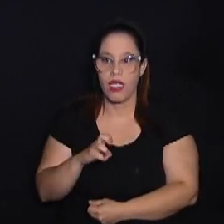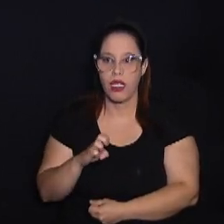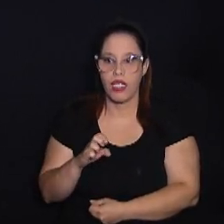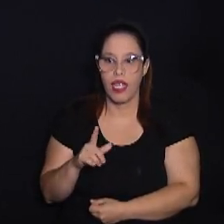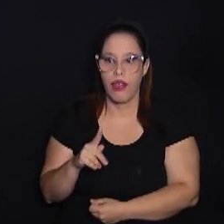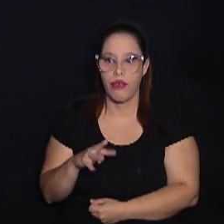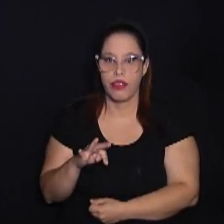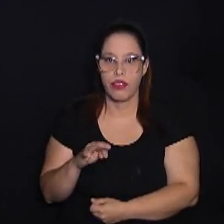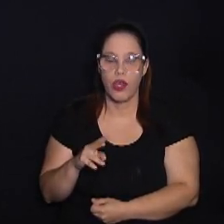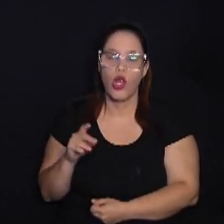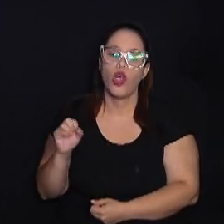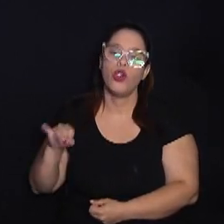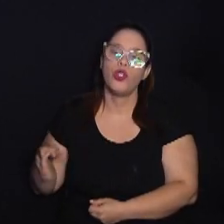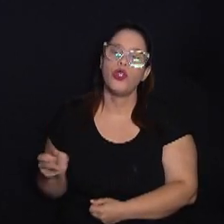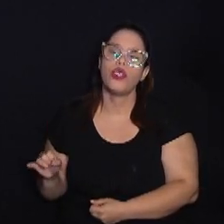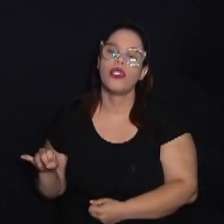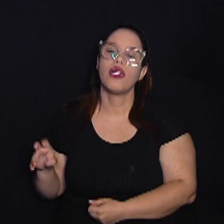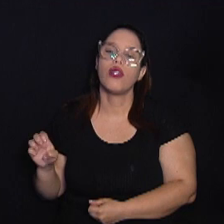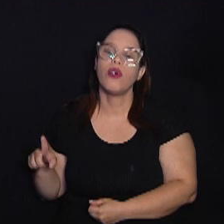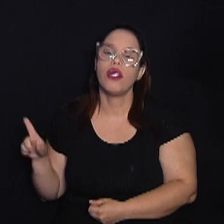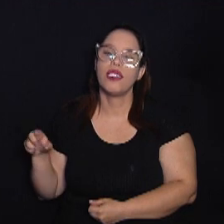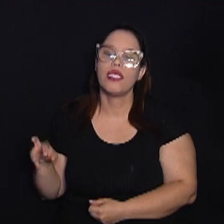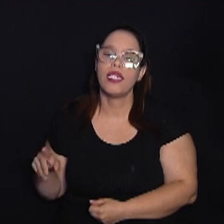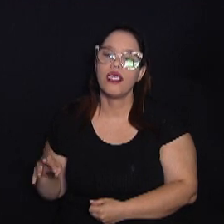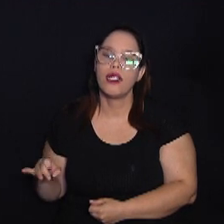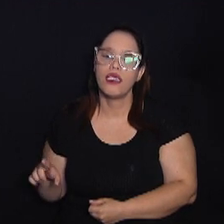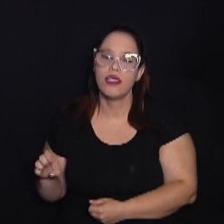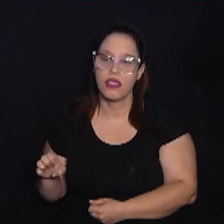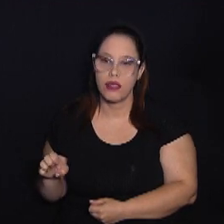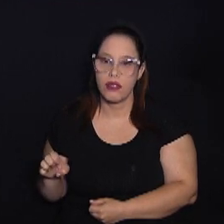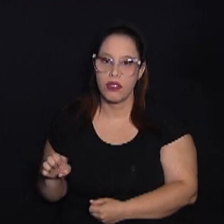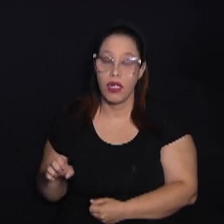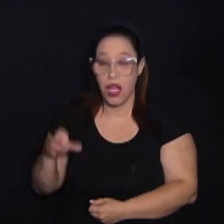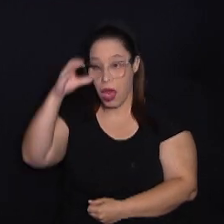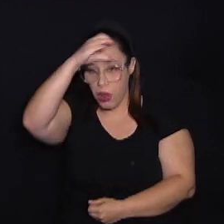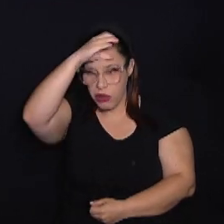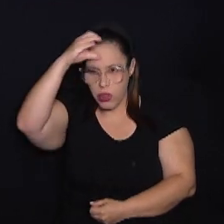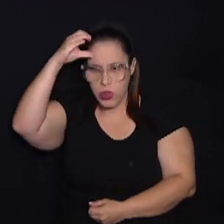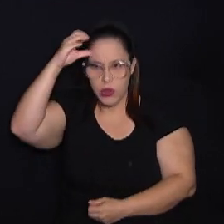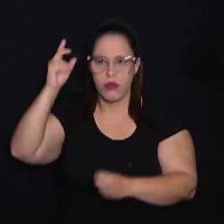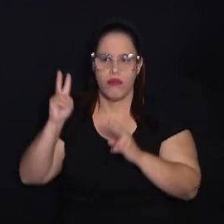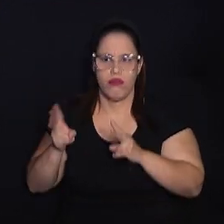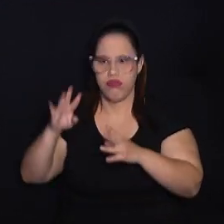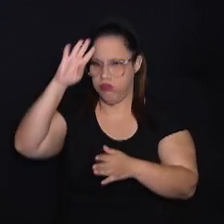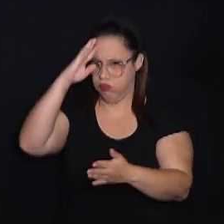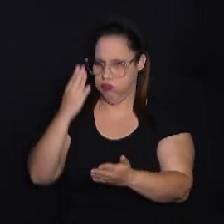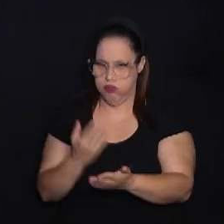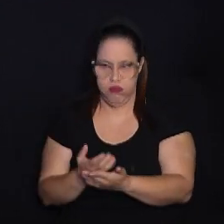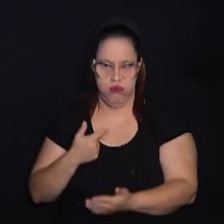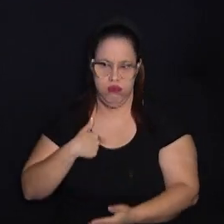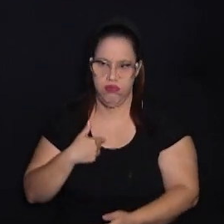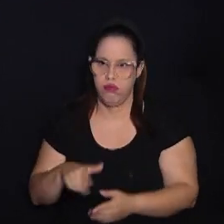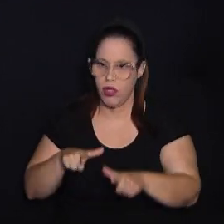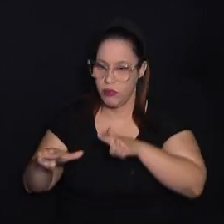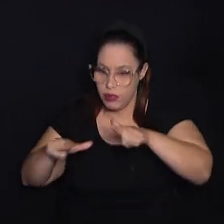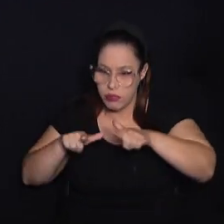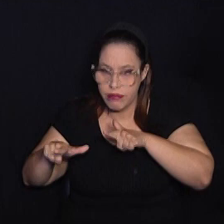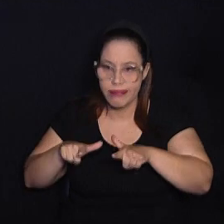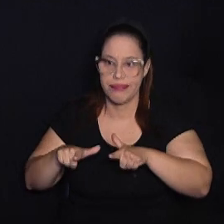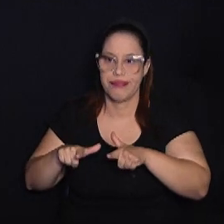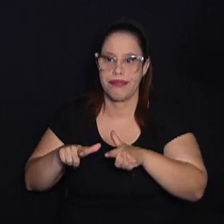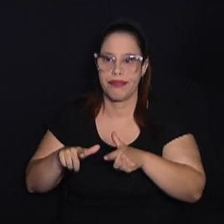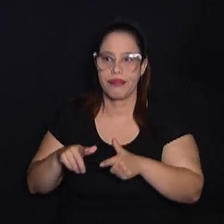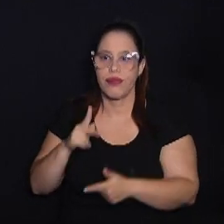José Donizete Valentina. Aos meus clientes que sempre acreditaram no meu trabalho.